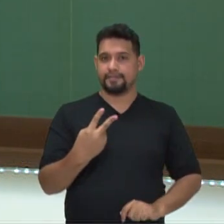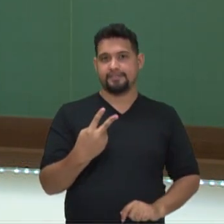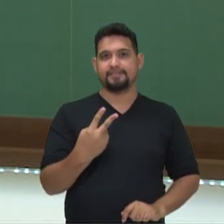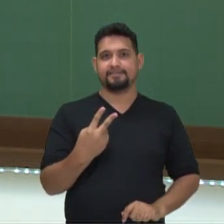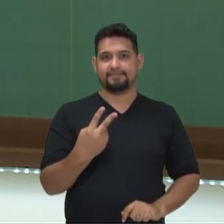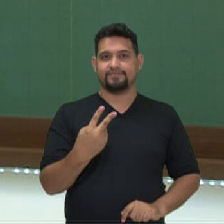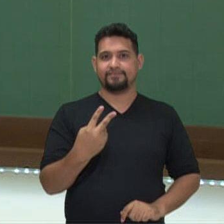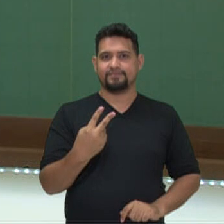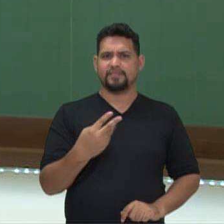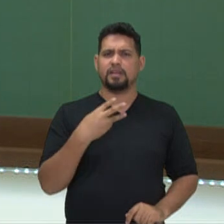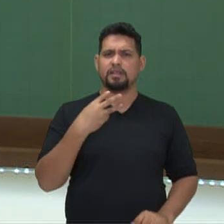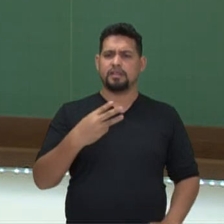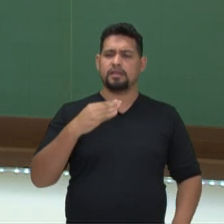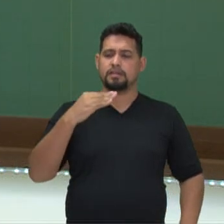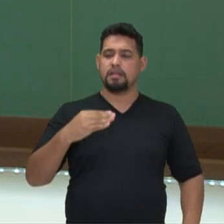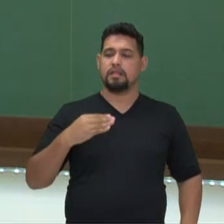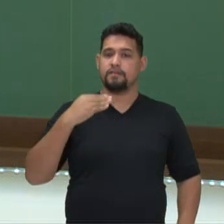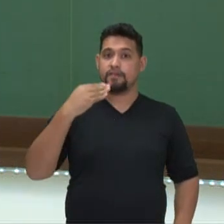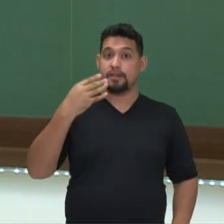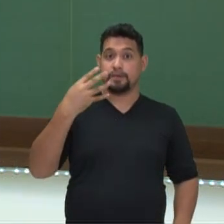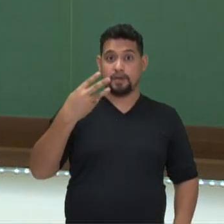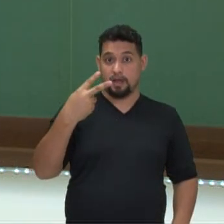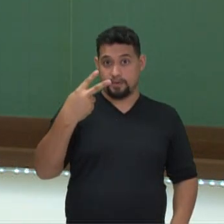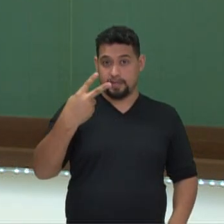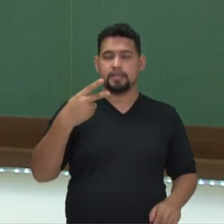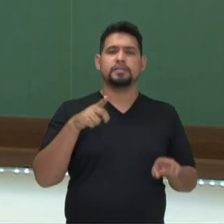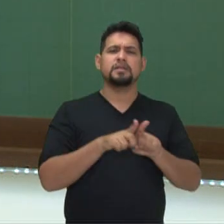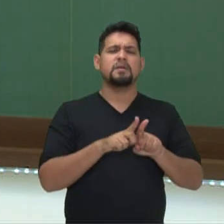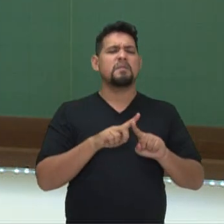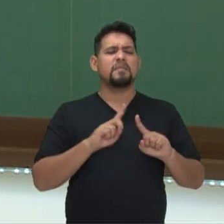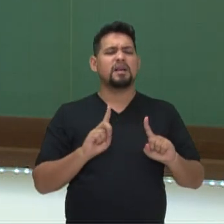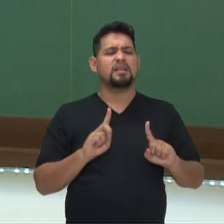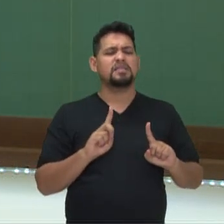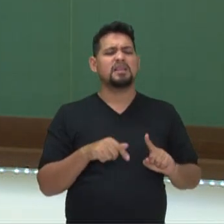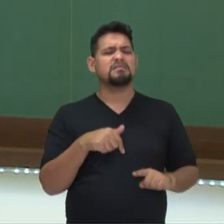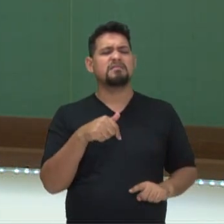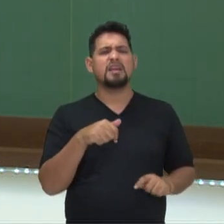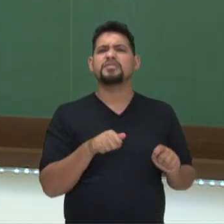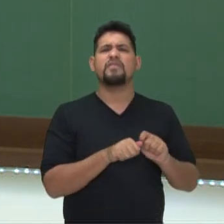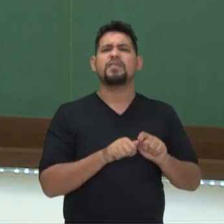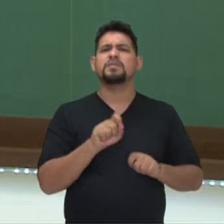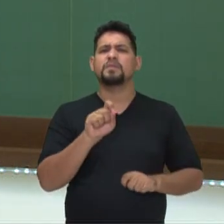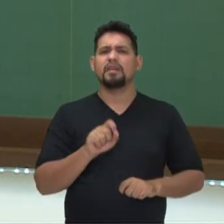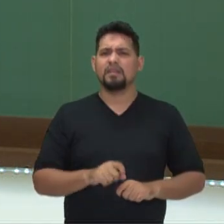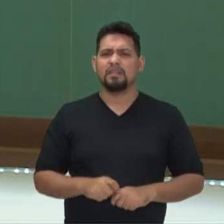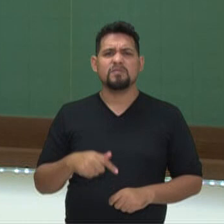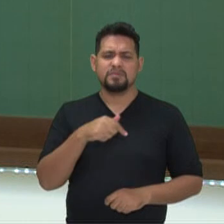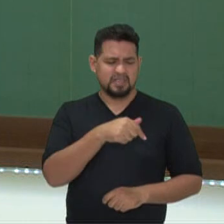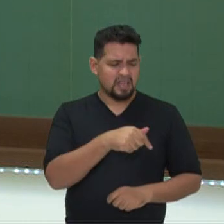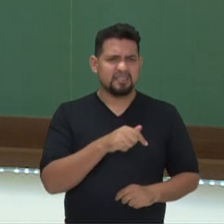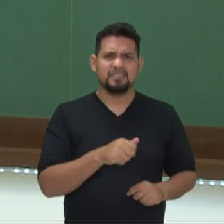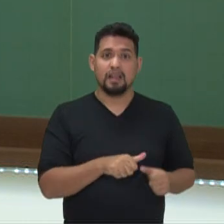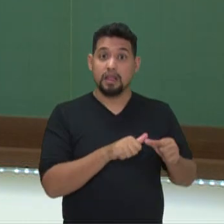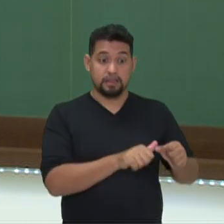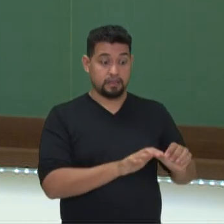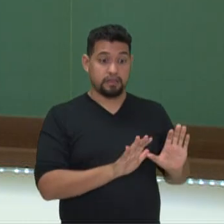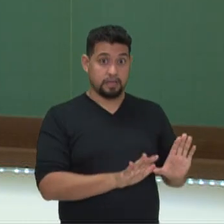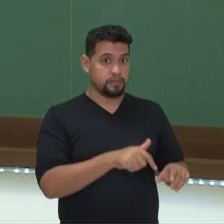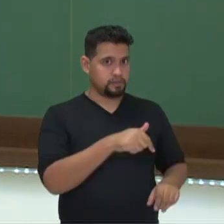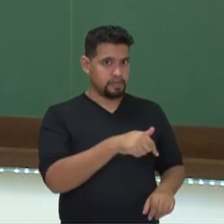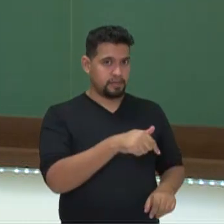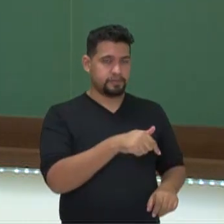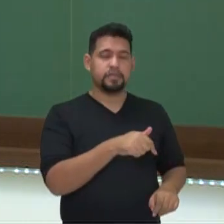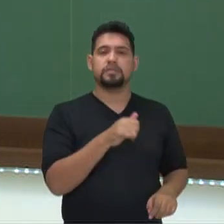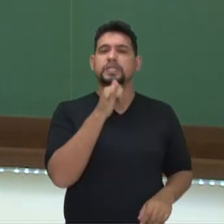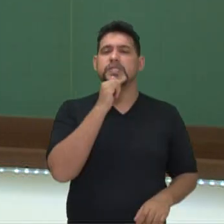Então, 3 elevado ao quadrado. E esse 7 aqui, ó, o que eu faço com ele? Eu vou ter que mantê-lo. Ou seja,